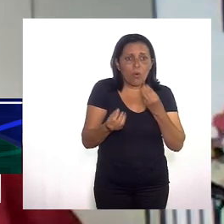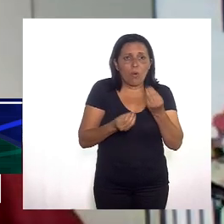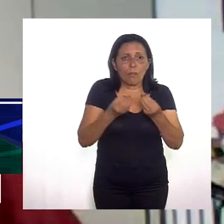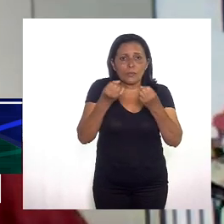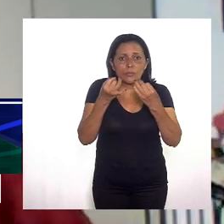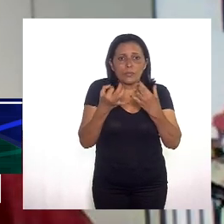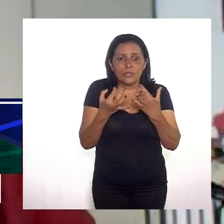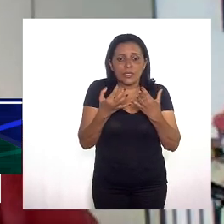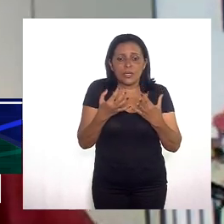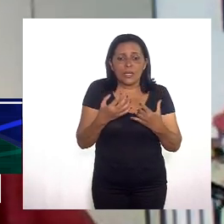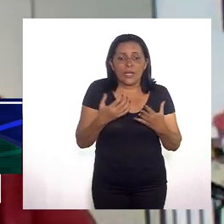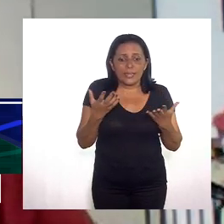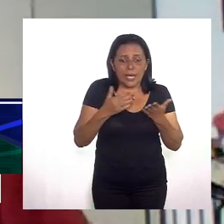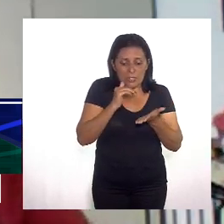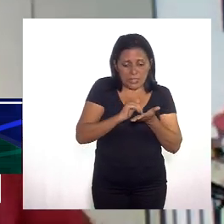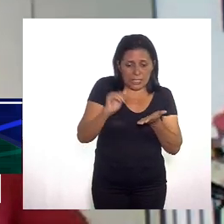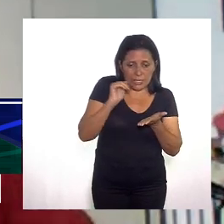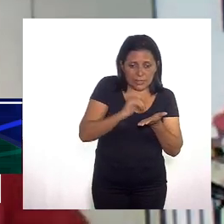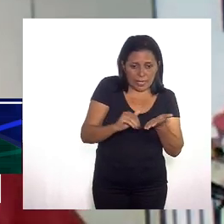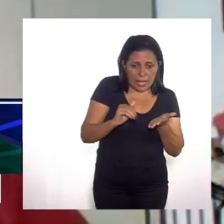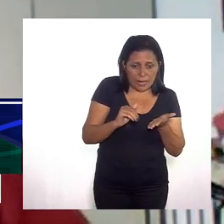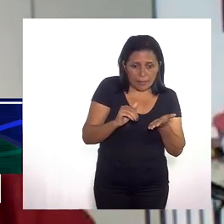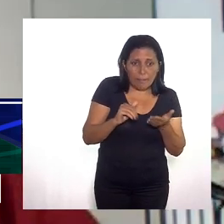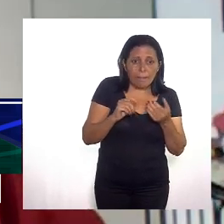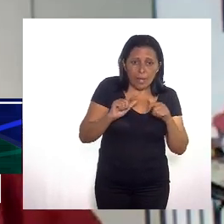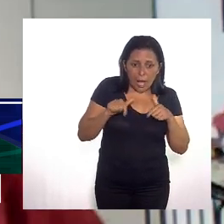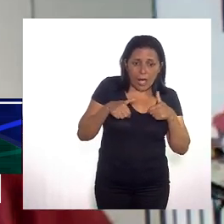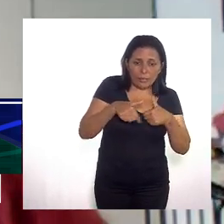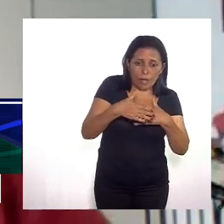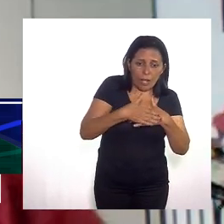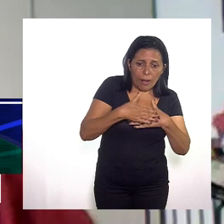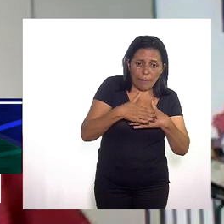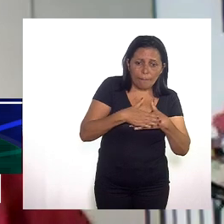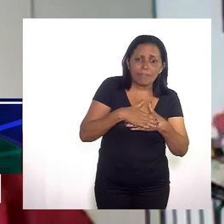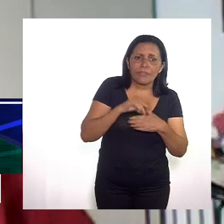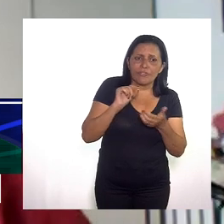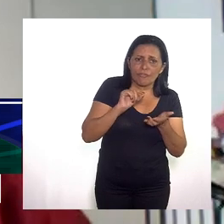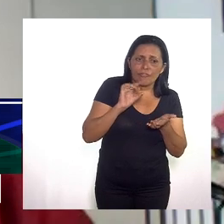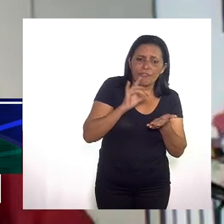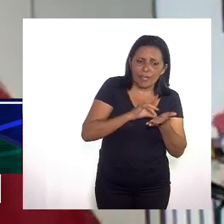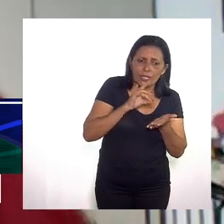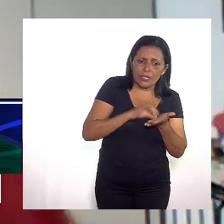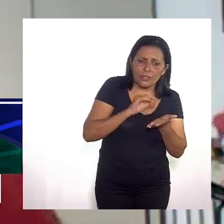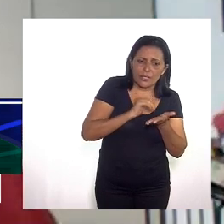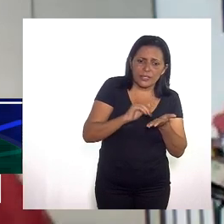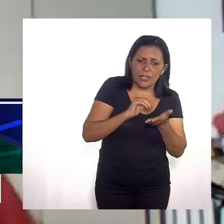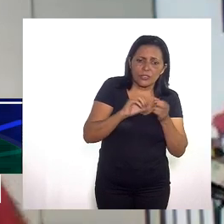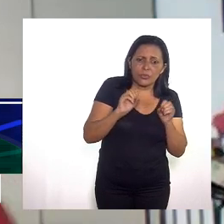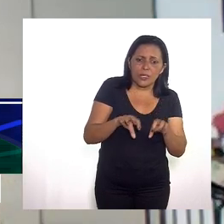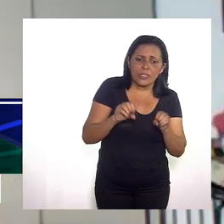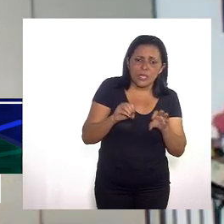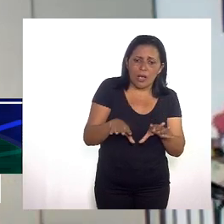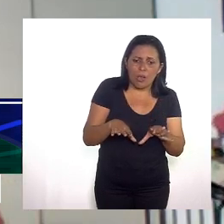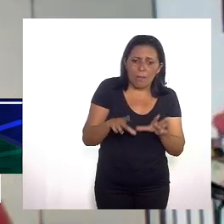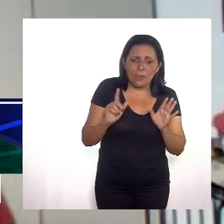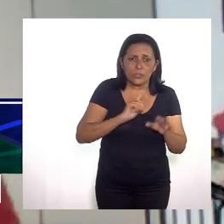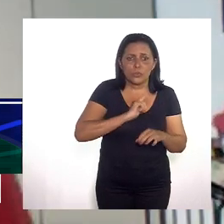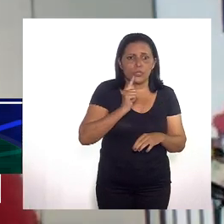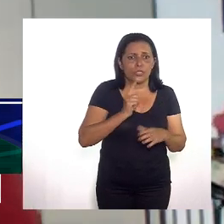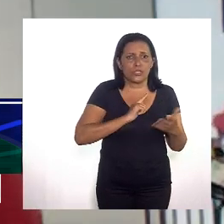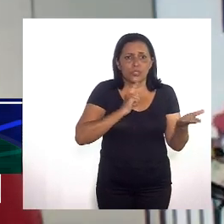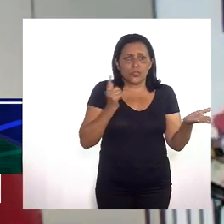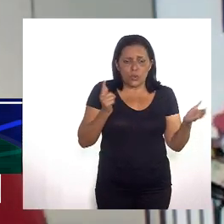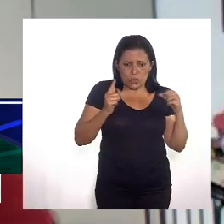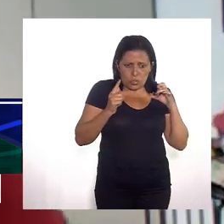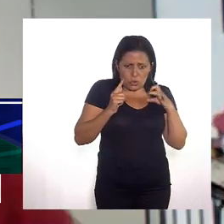A gente quer que o secretário de Estado de Educação ele possa atuar como um verdadeiro secretário de Educação, não somente como um gestor da rede estadual